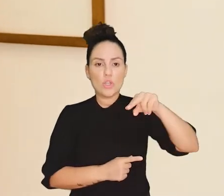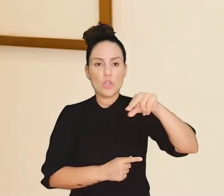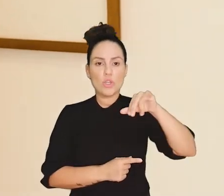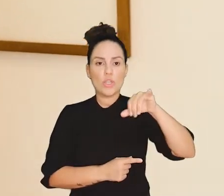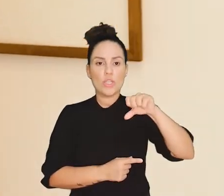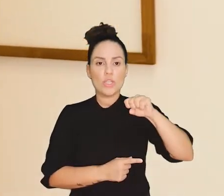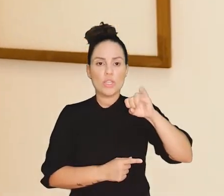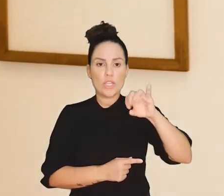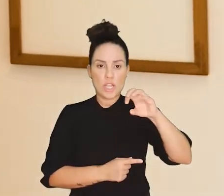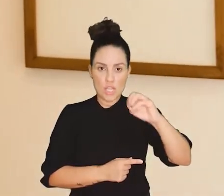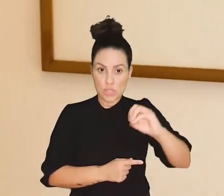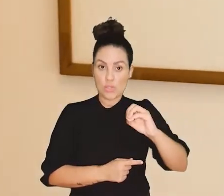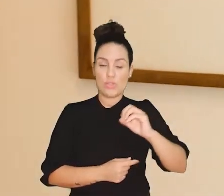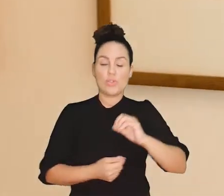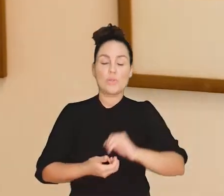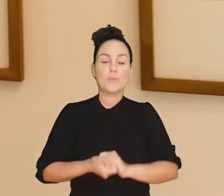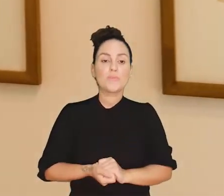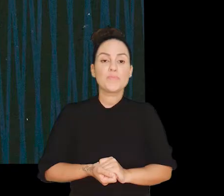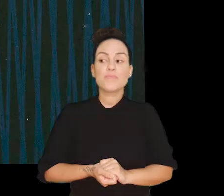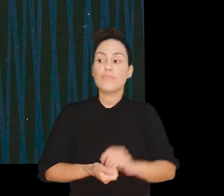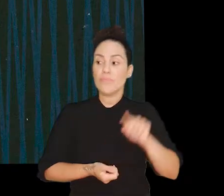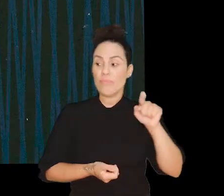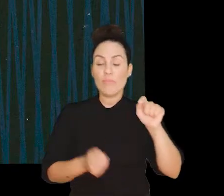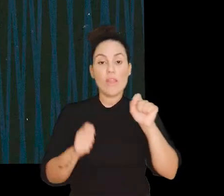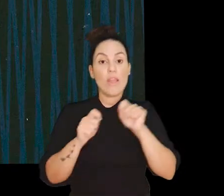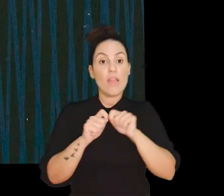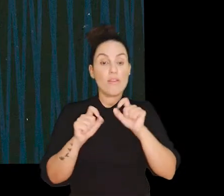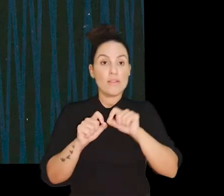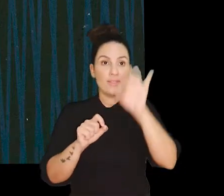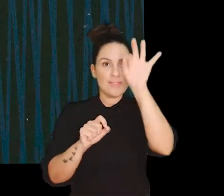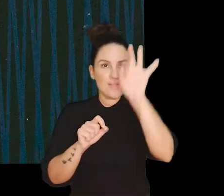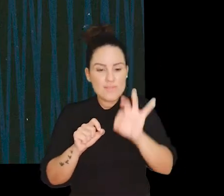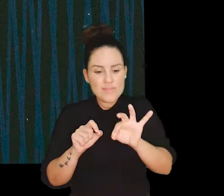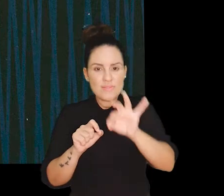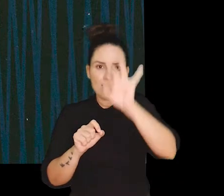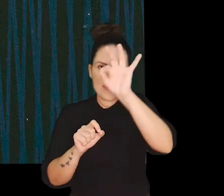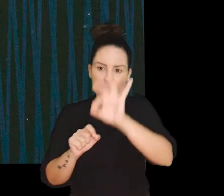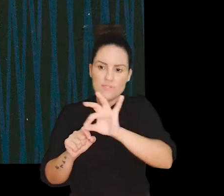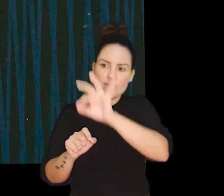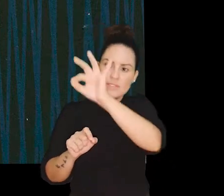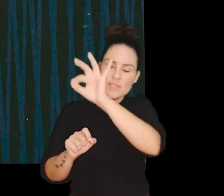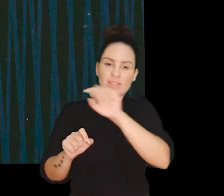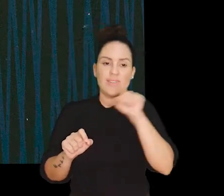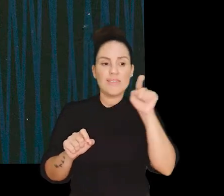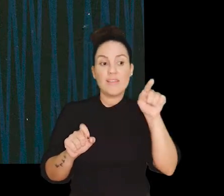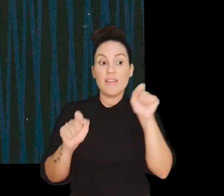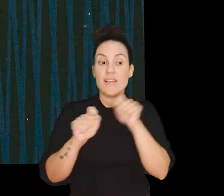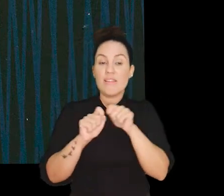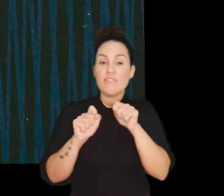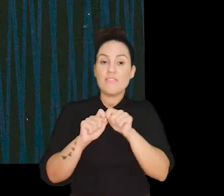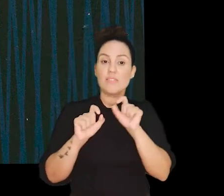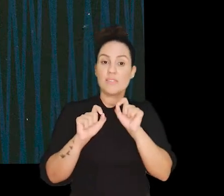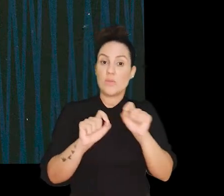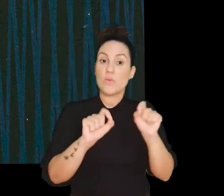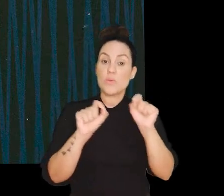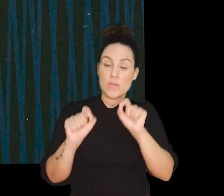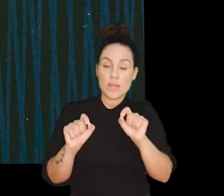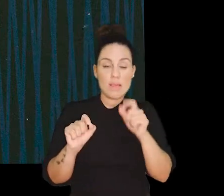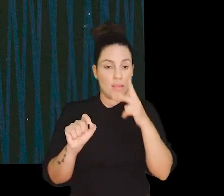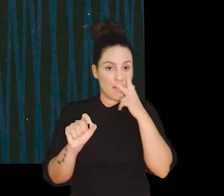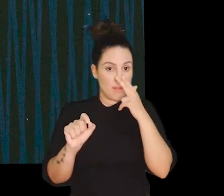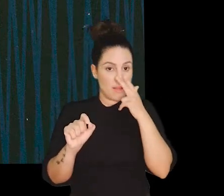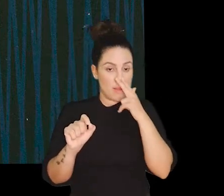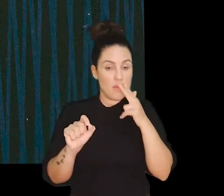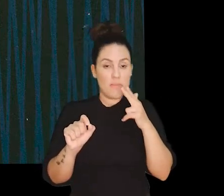adquiriu uma obra de Dionísio, da mesma série que é exposta aqui na exposição Vix Histórias Capixabas, e